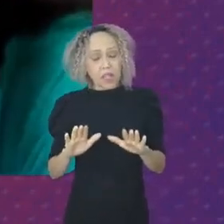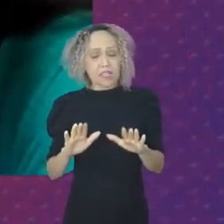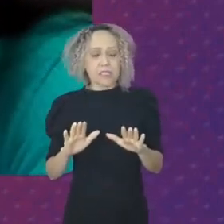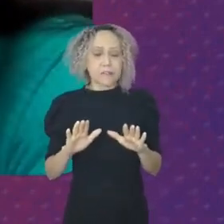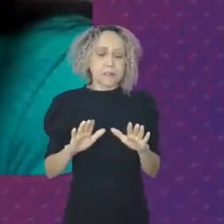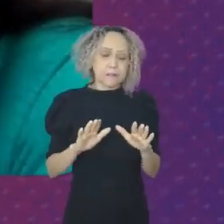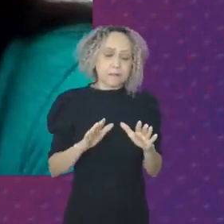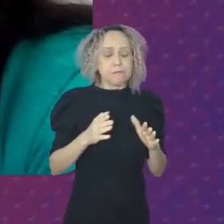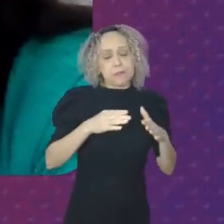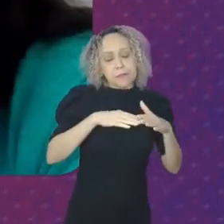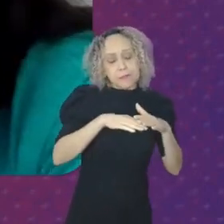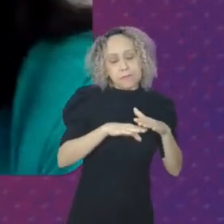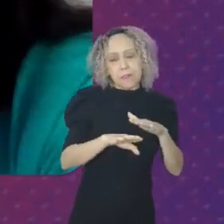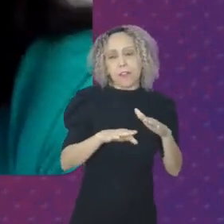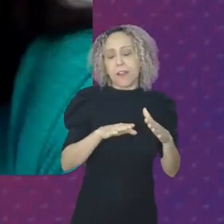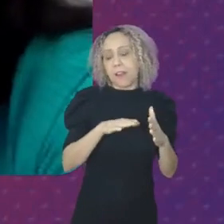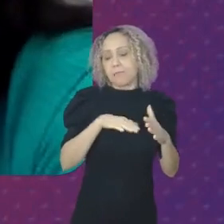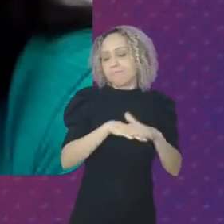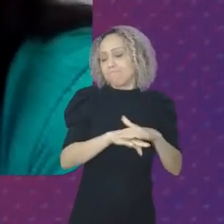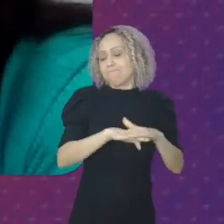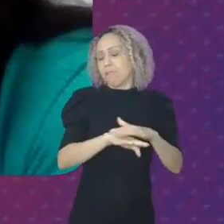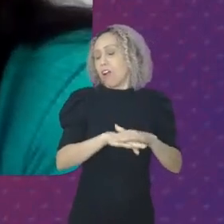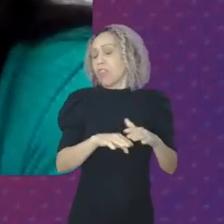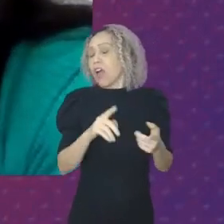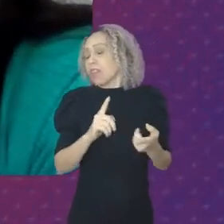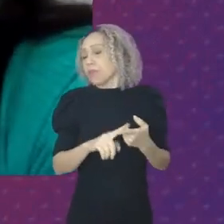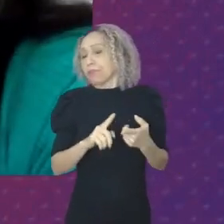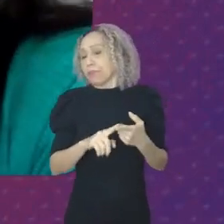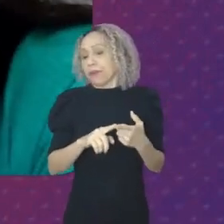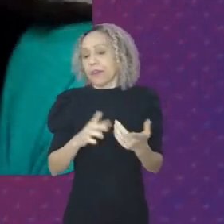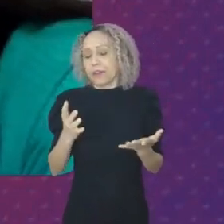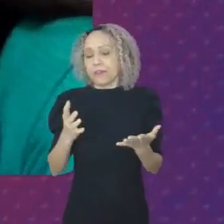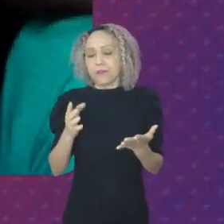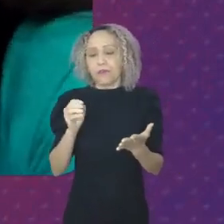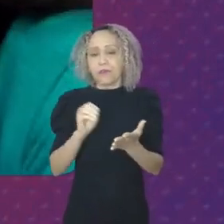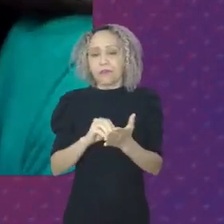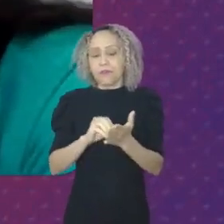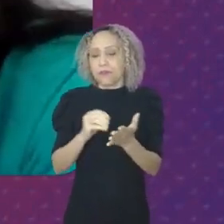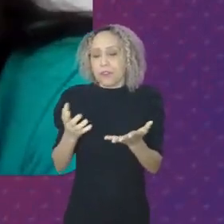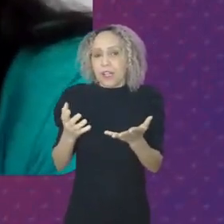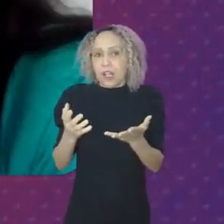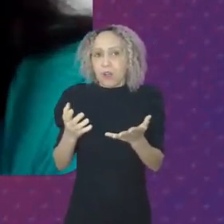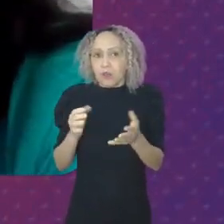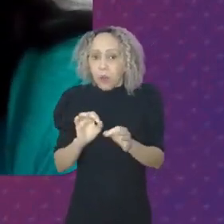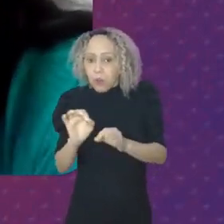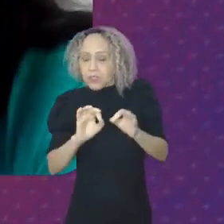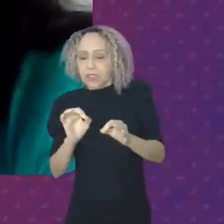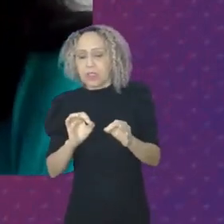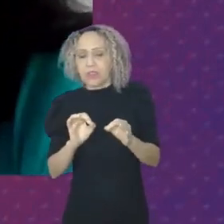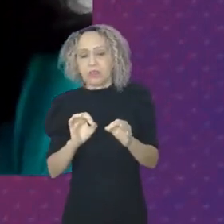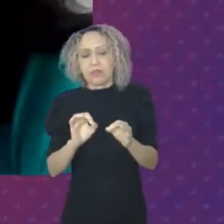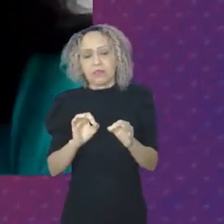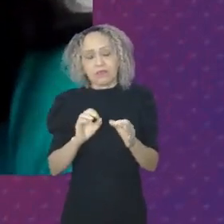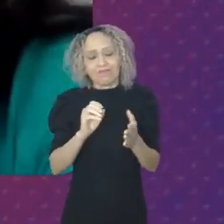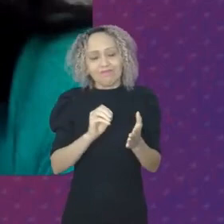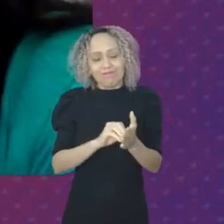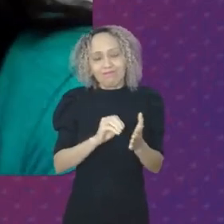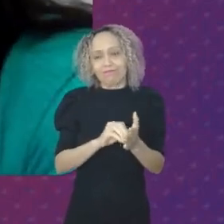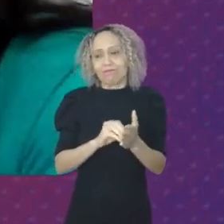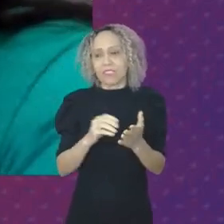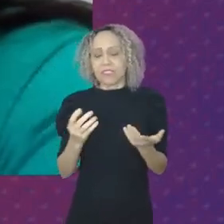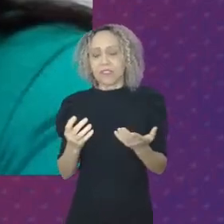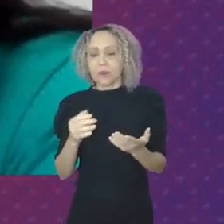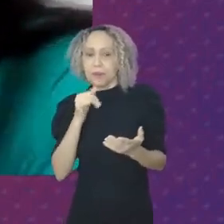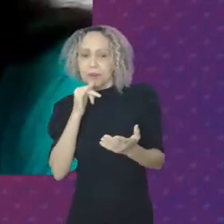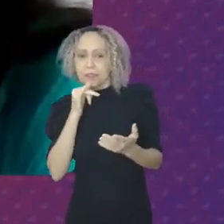o desmantelo, que a ministra Cida Gonçalves fala muito, né? O desmantelo do 180, porque ele não é